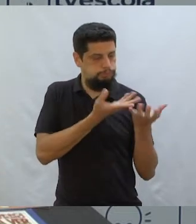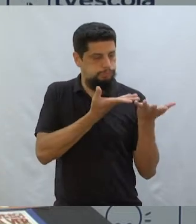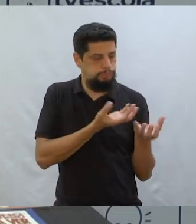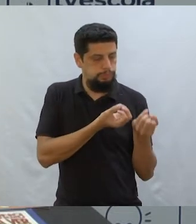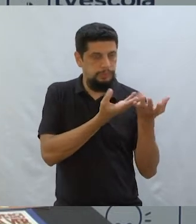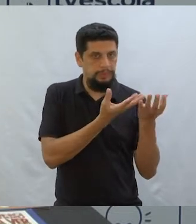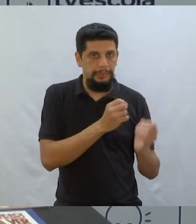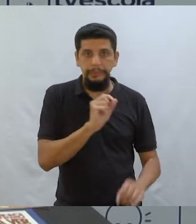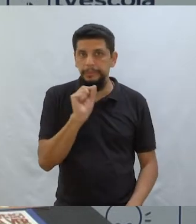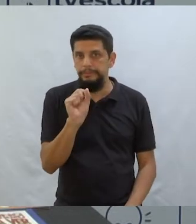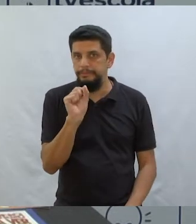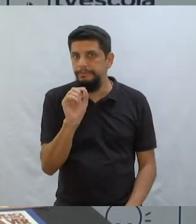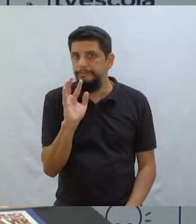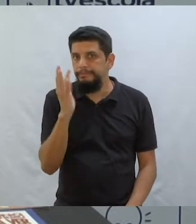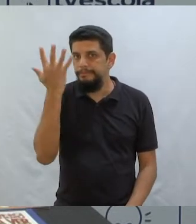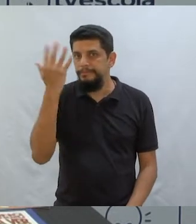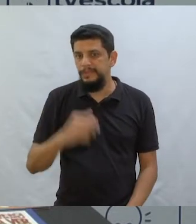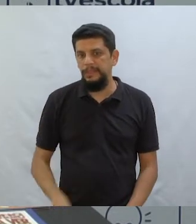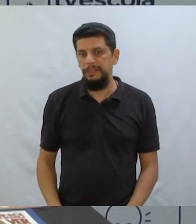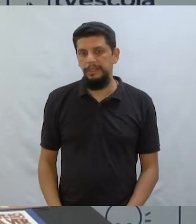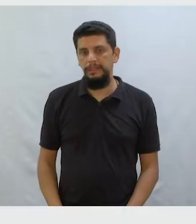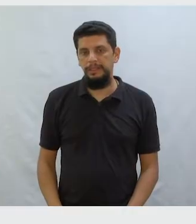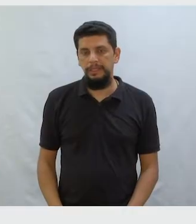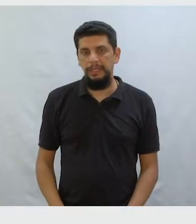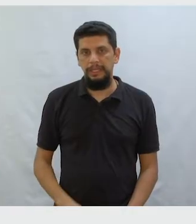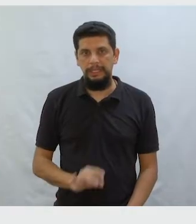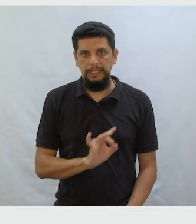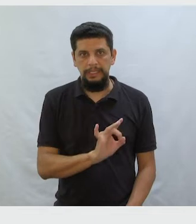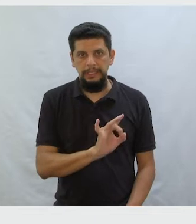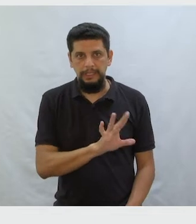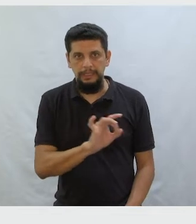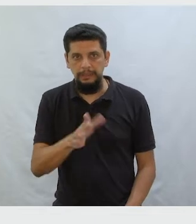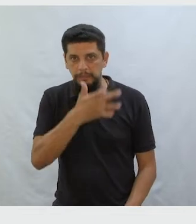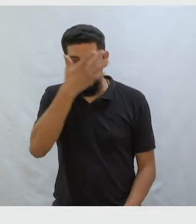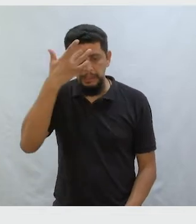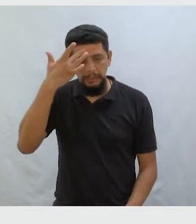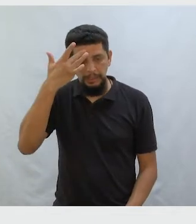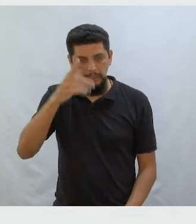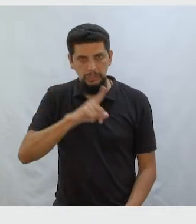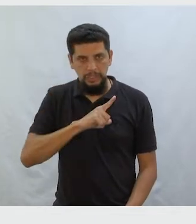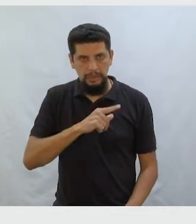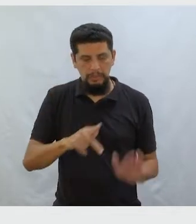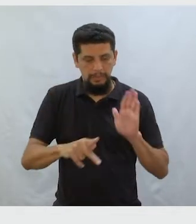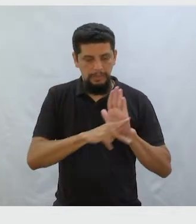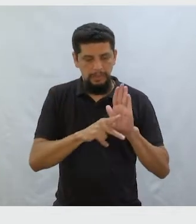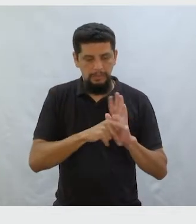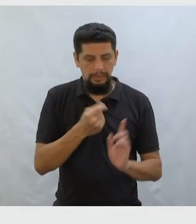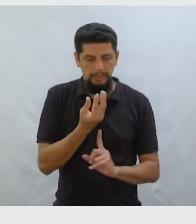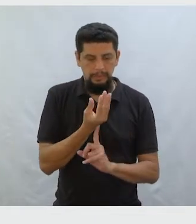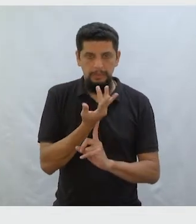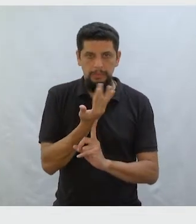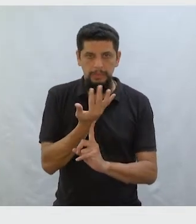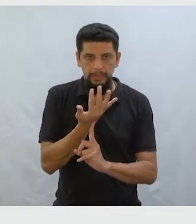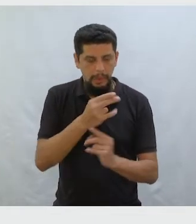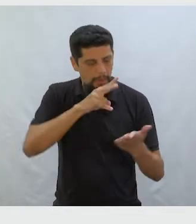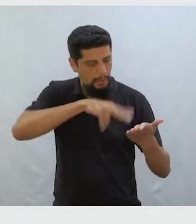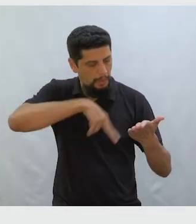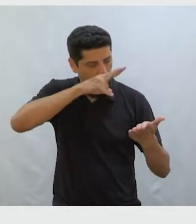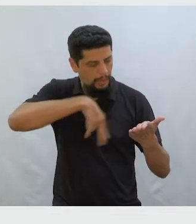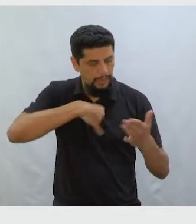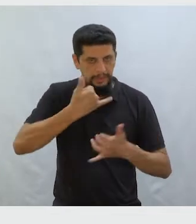o que estava acontecendo cada um trazia a sua própria vela para poder ver os livros ler à